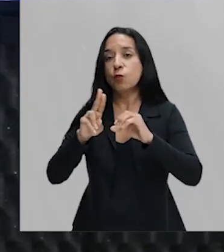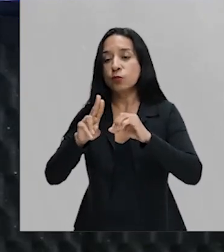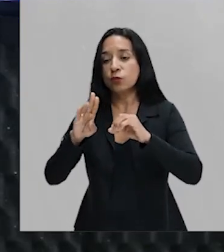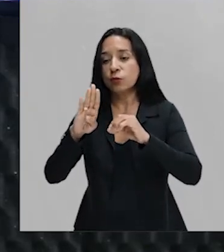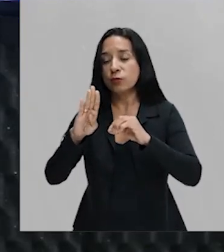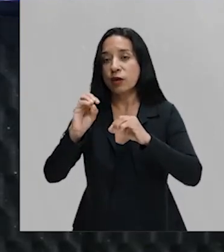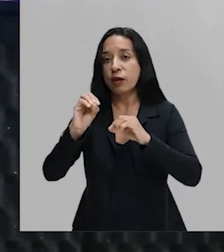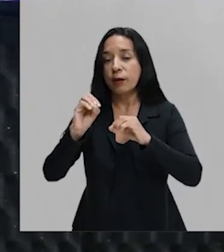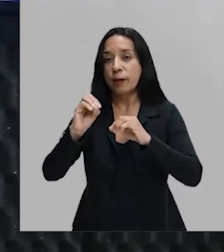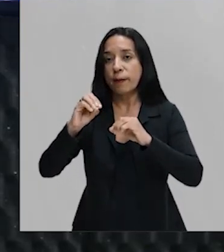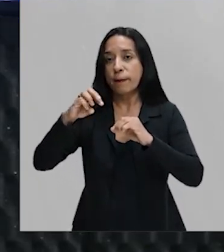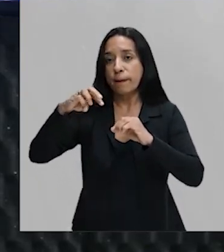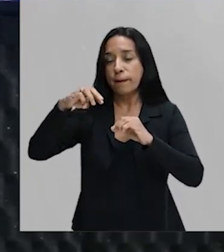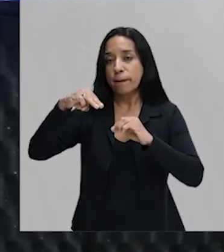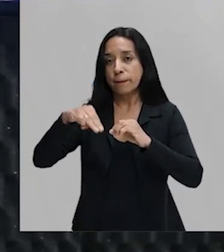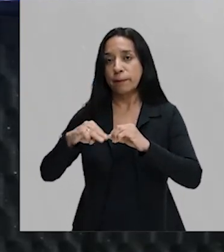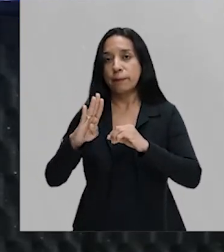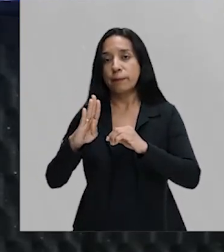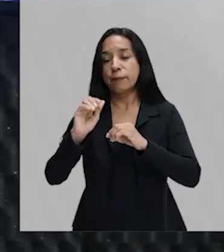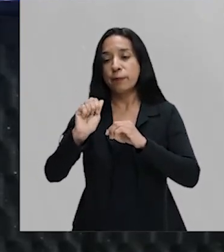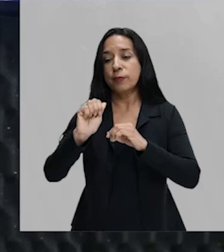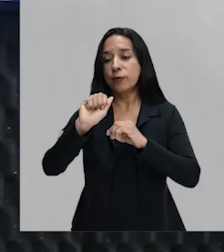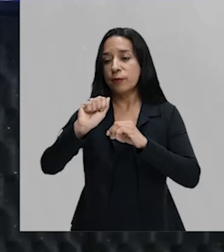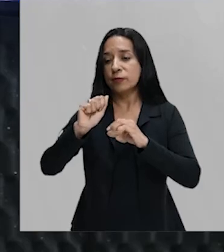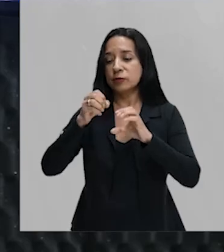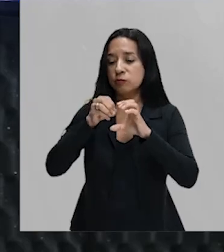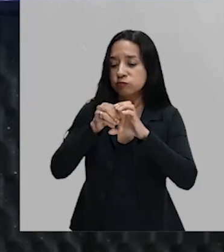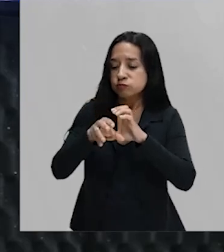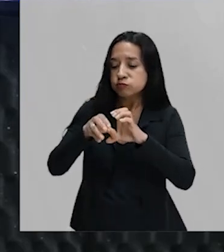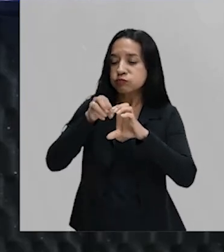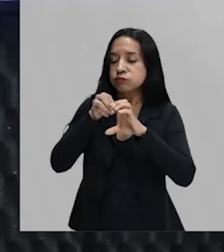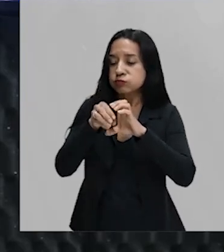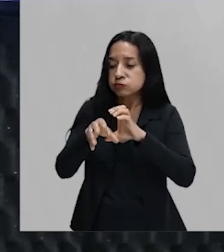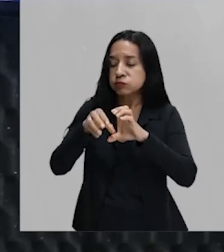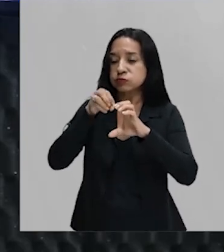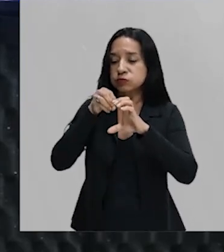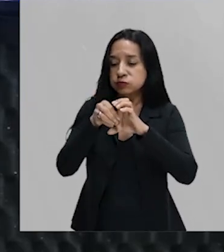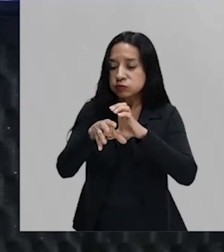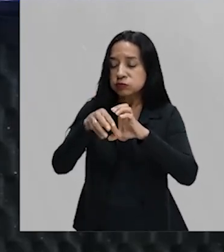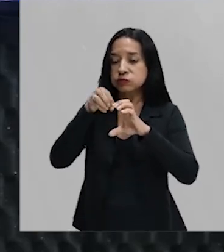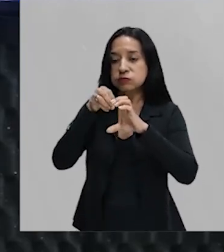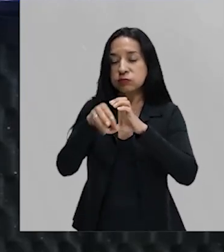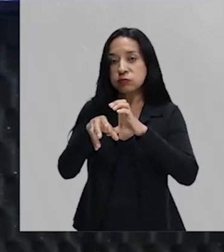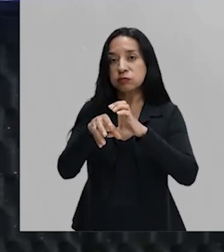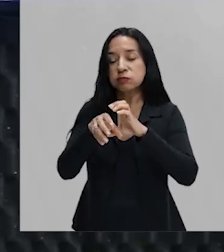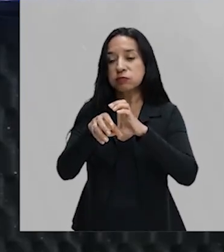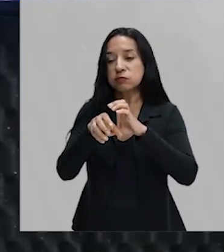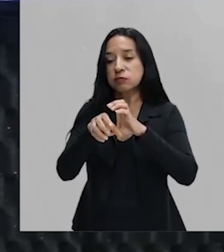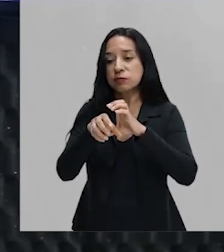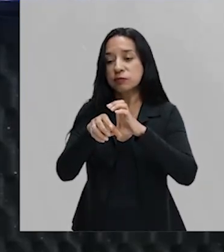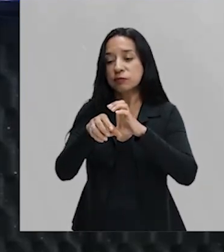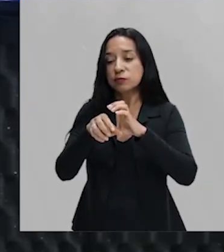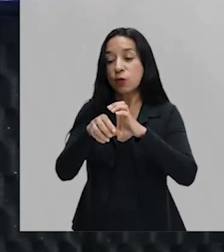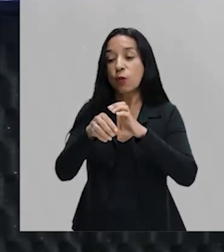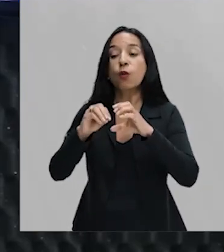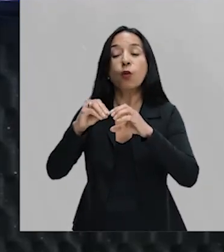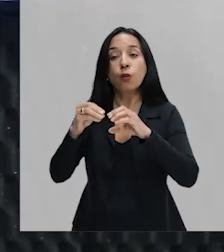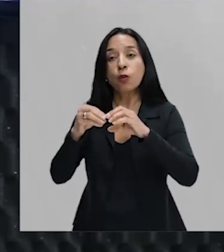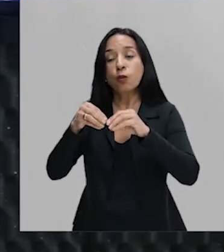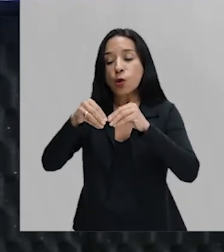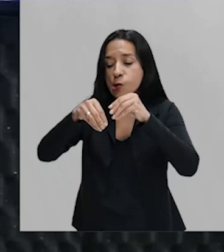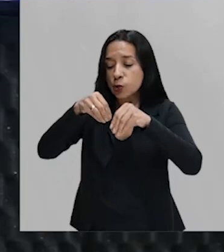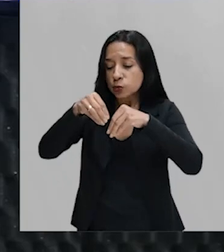tá? Bombas. Elas vão bombear, literalmente, partículas ou substâncias químicas